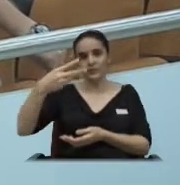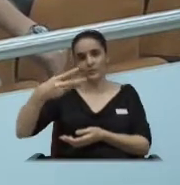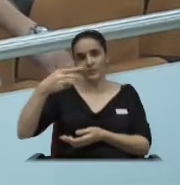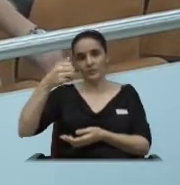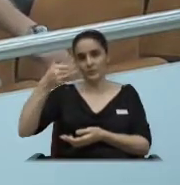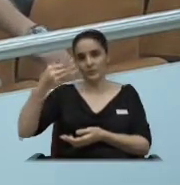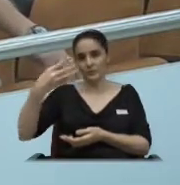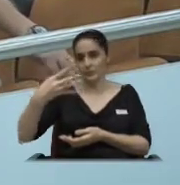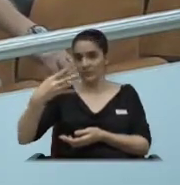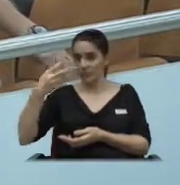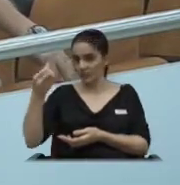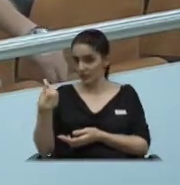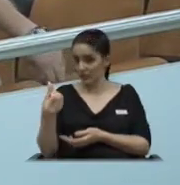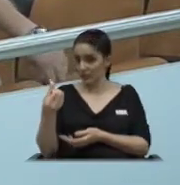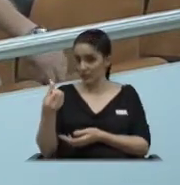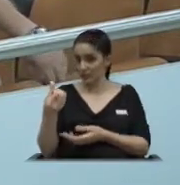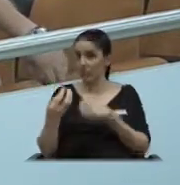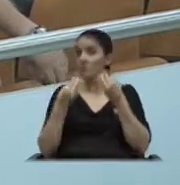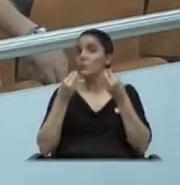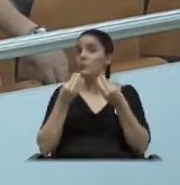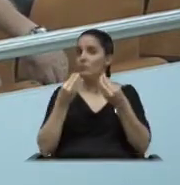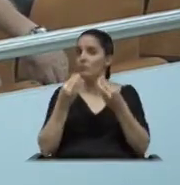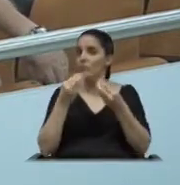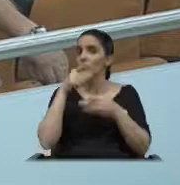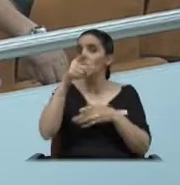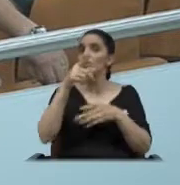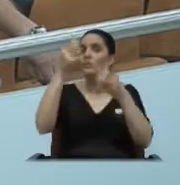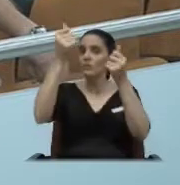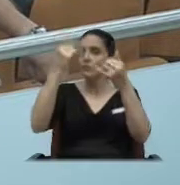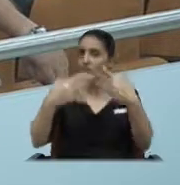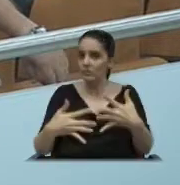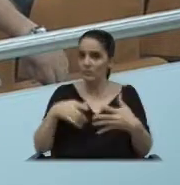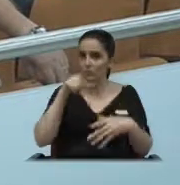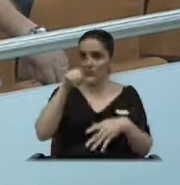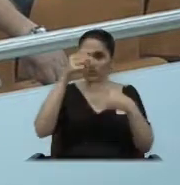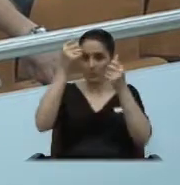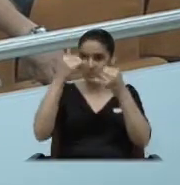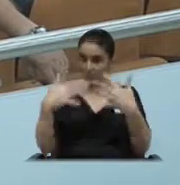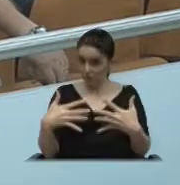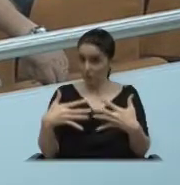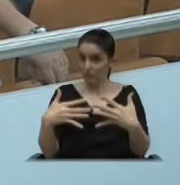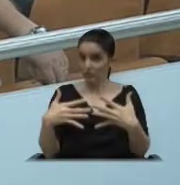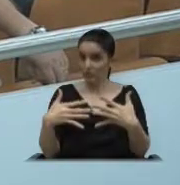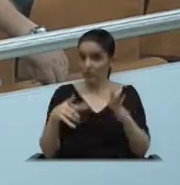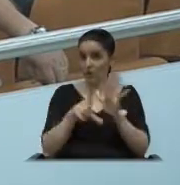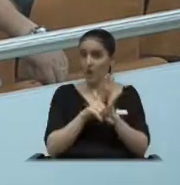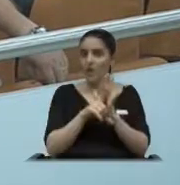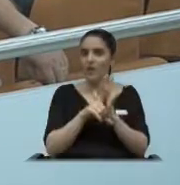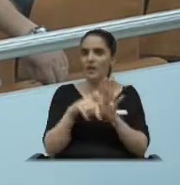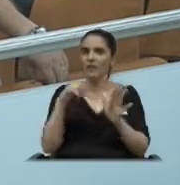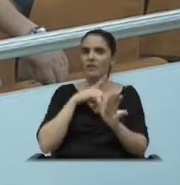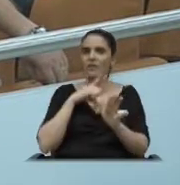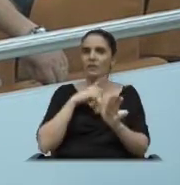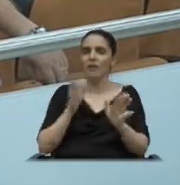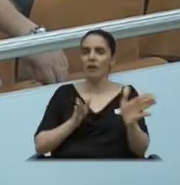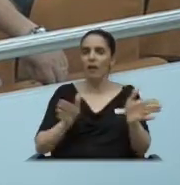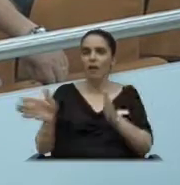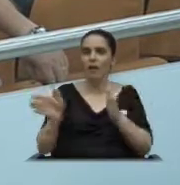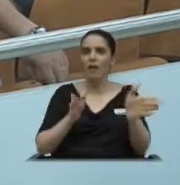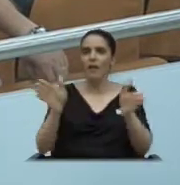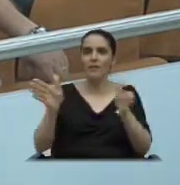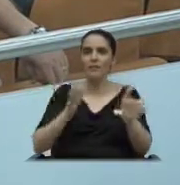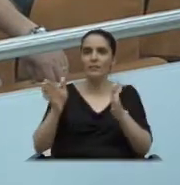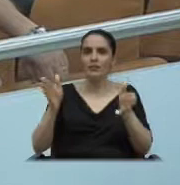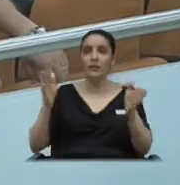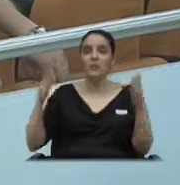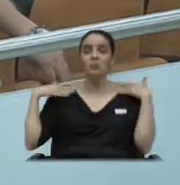dizer ao prefeito o seguinte, como é que o senhor me explica que lá na sua justificativa, o senhor disse que nós vamos ter acesso ao lazer. Do que